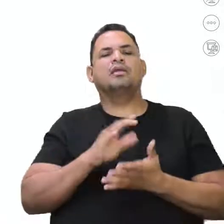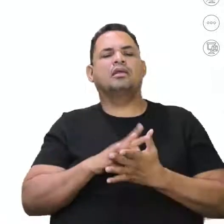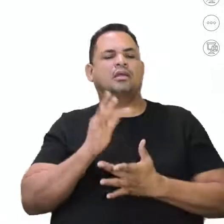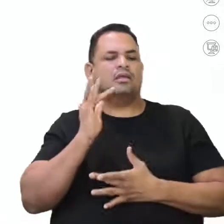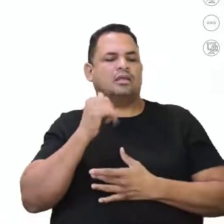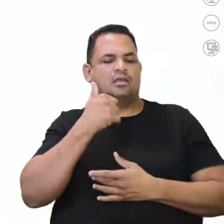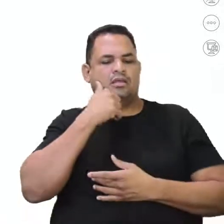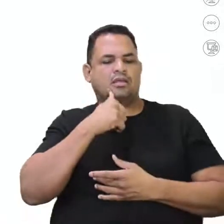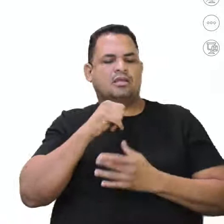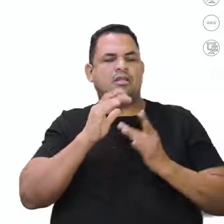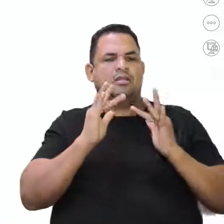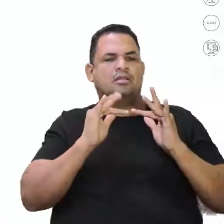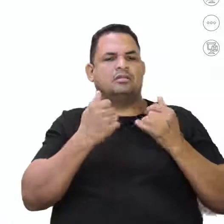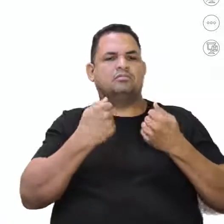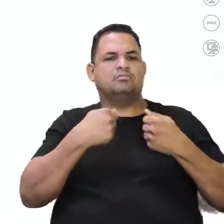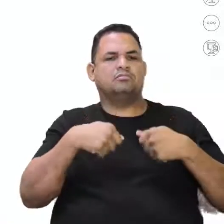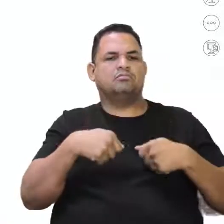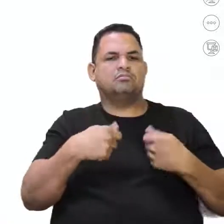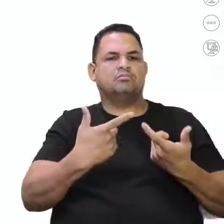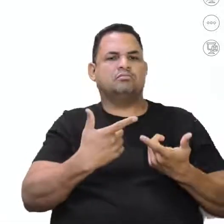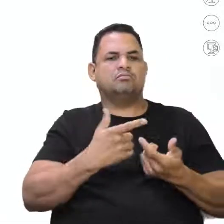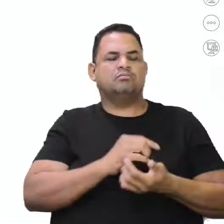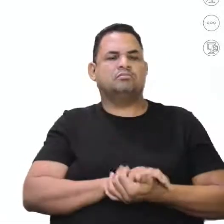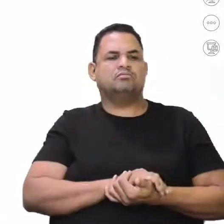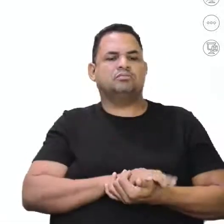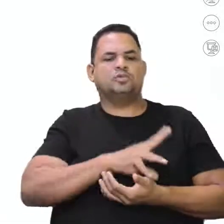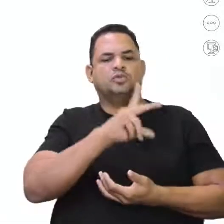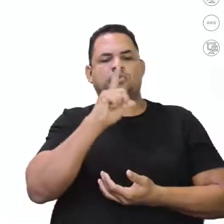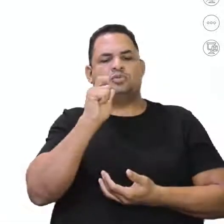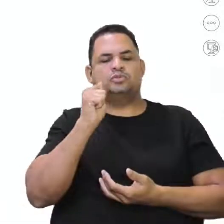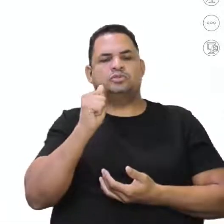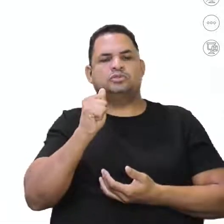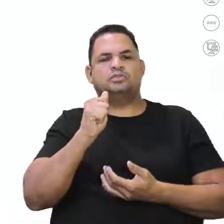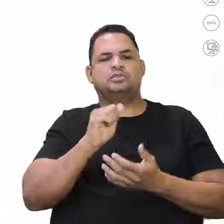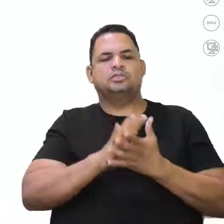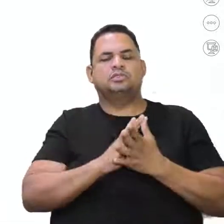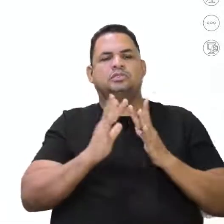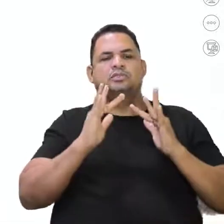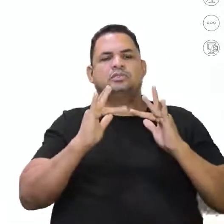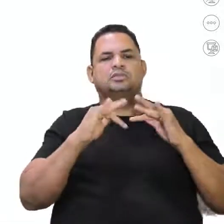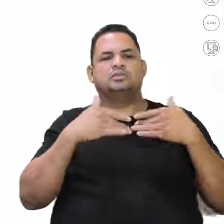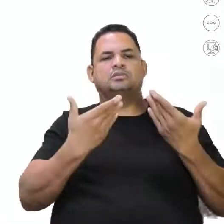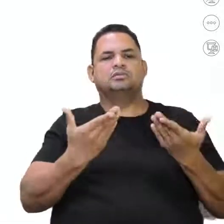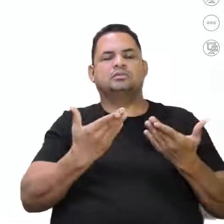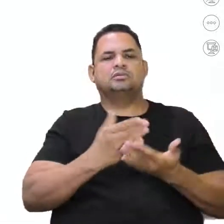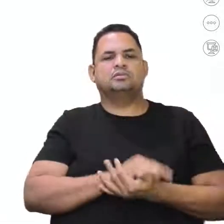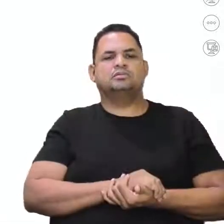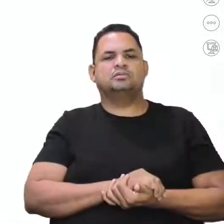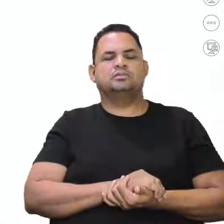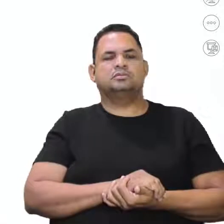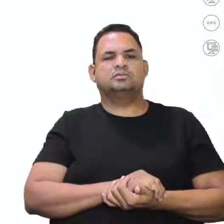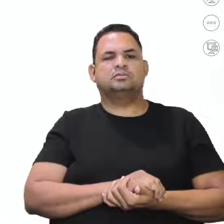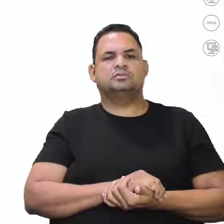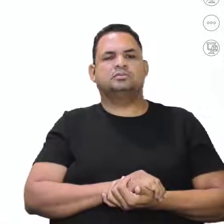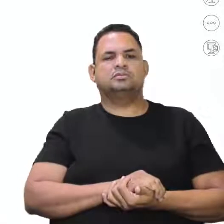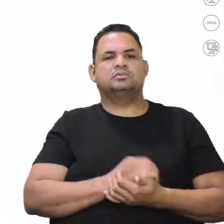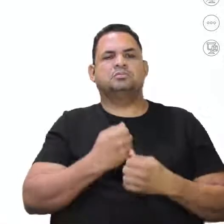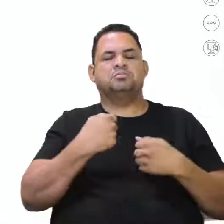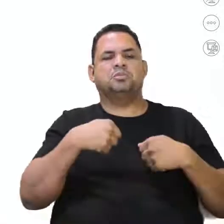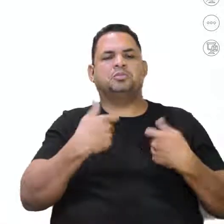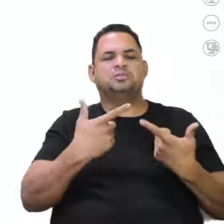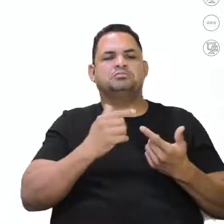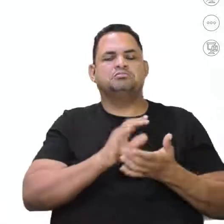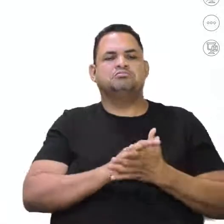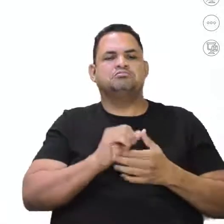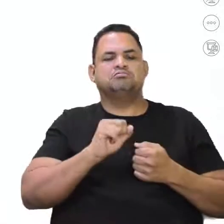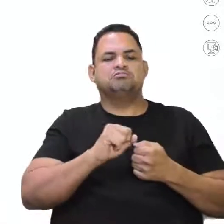a fazer no Valentine's Day on a leap year? Então, o que as namoradas... que permite as